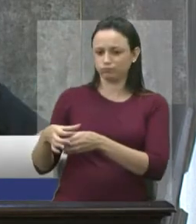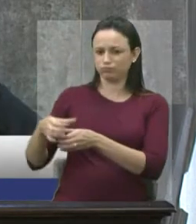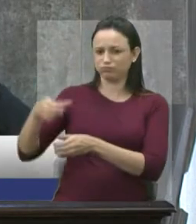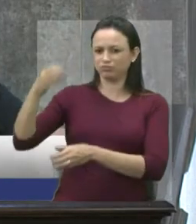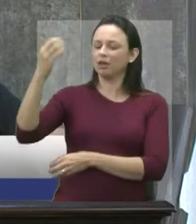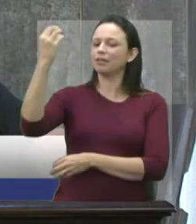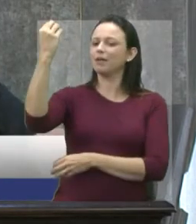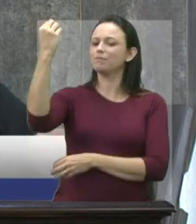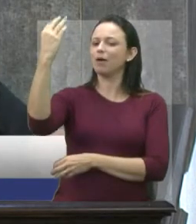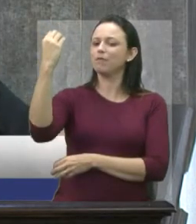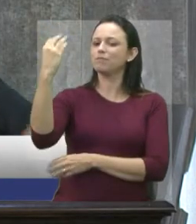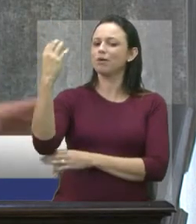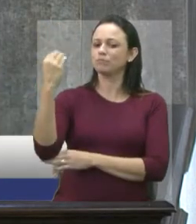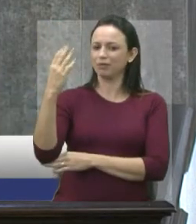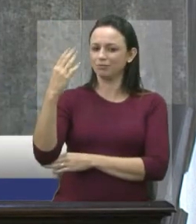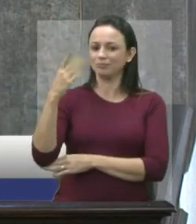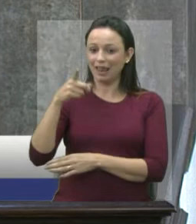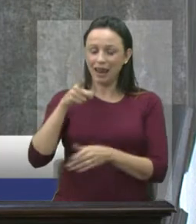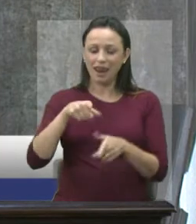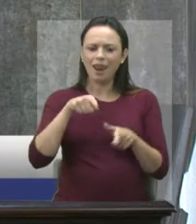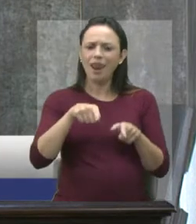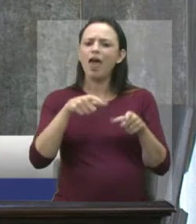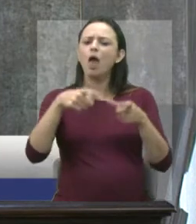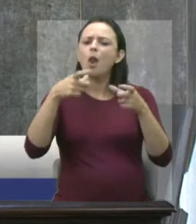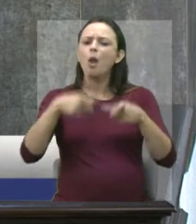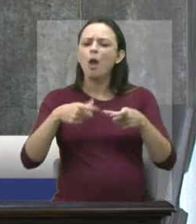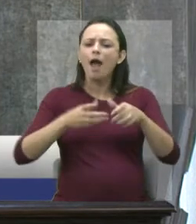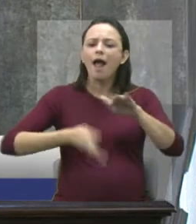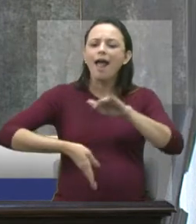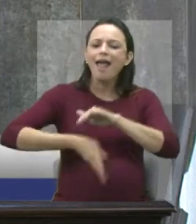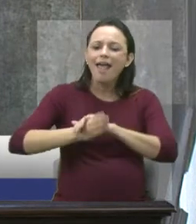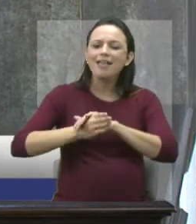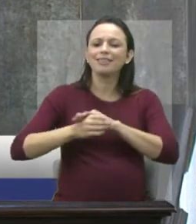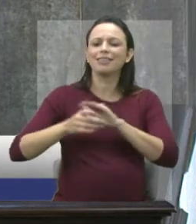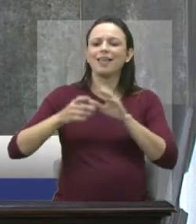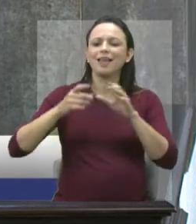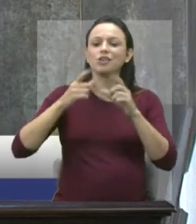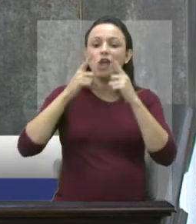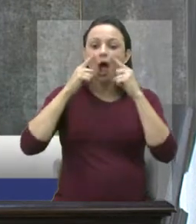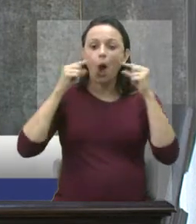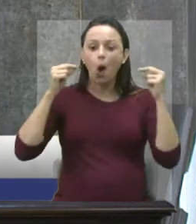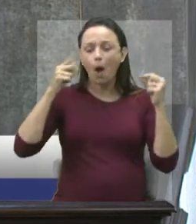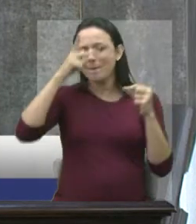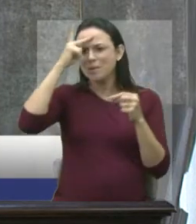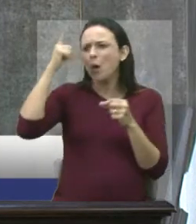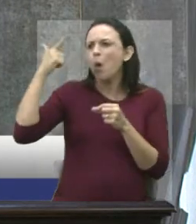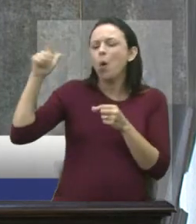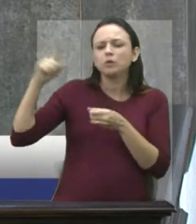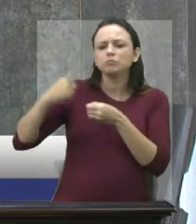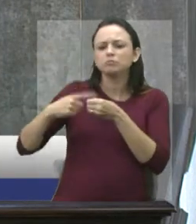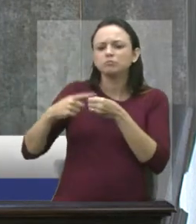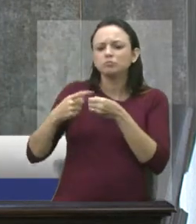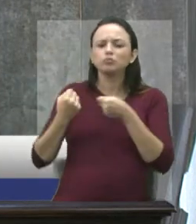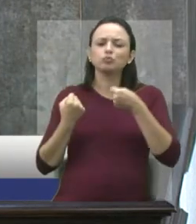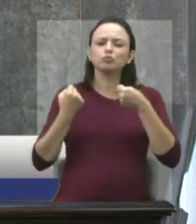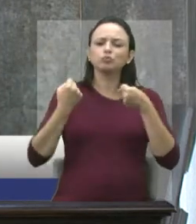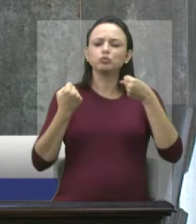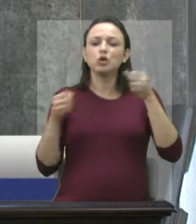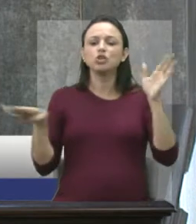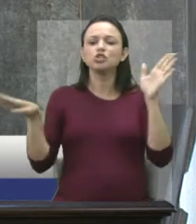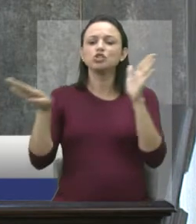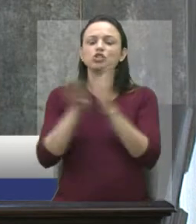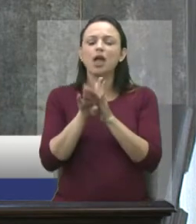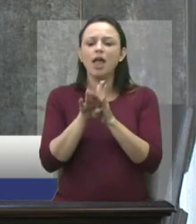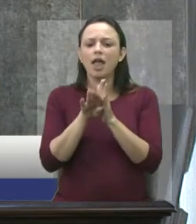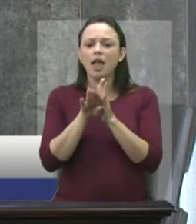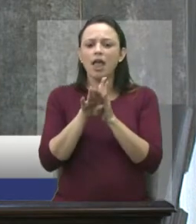saída de Jaú. Nós não podemos receber um visitante, senhor presidente, que vem aí de qualquer cidade fora, entre na cidade e